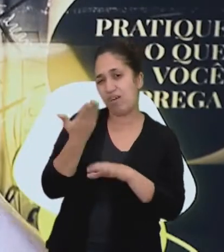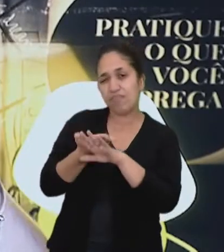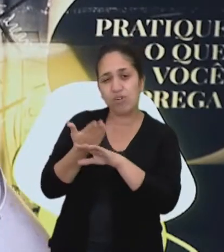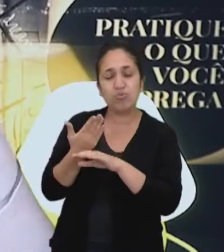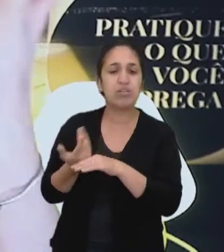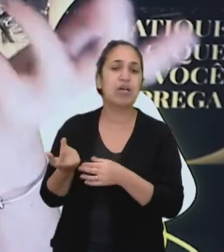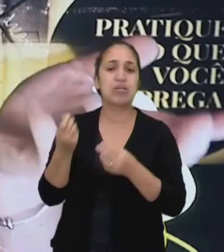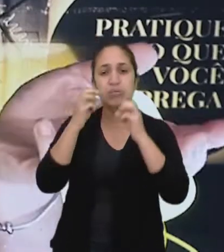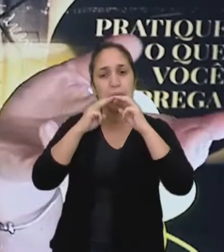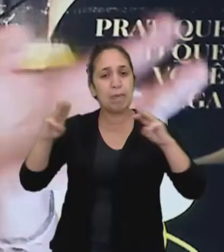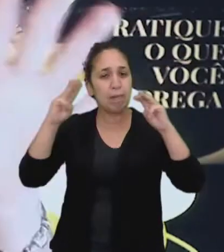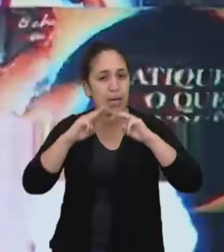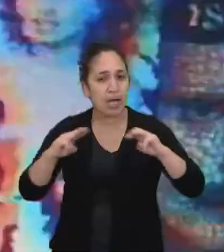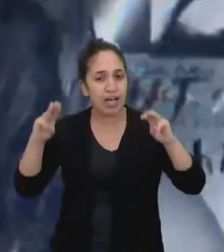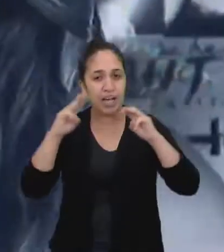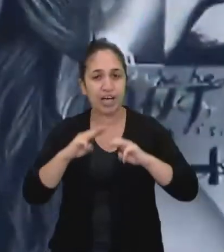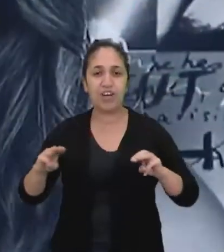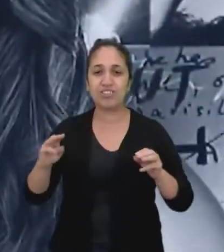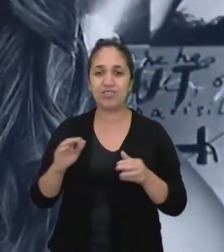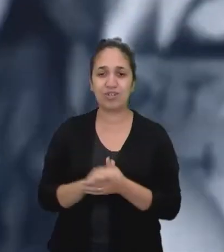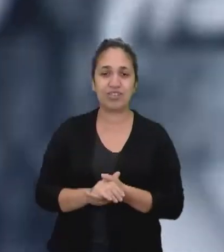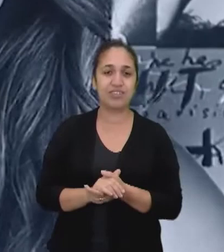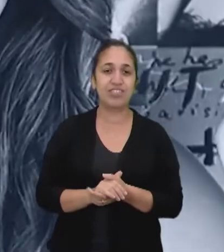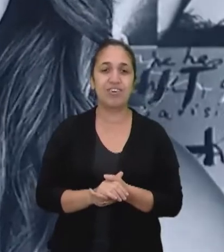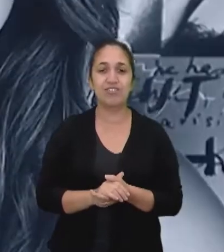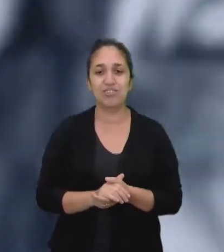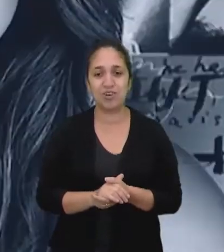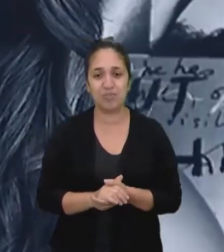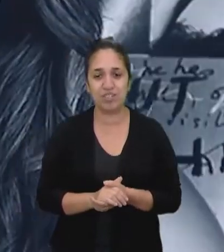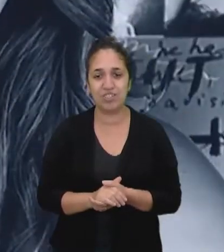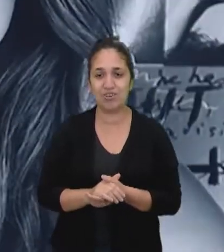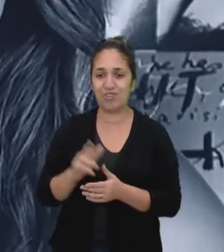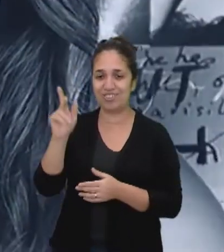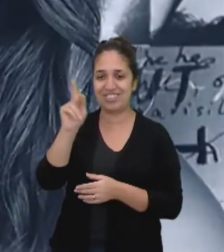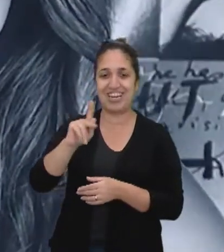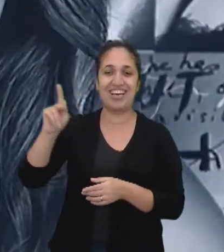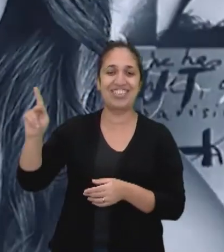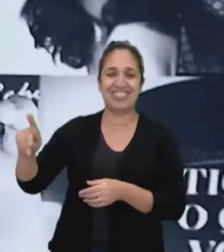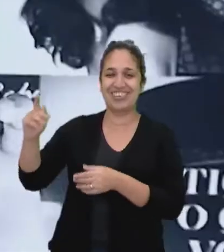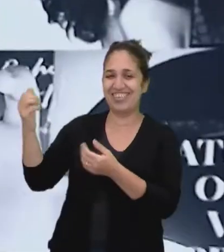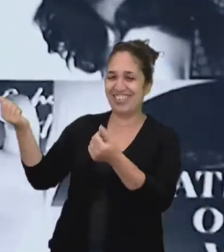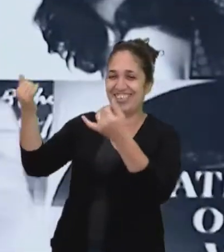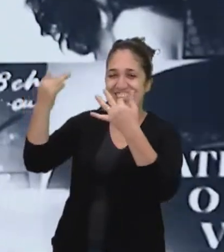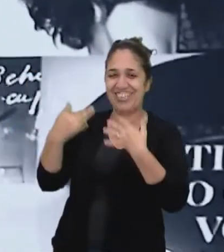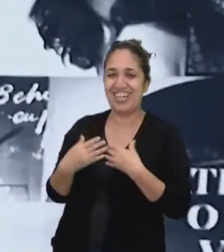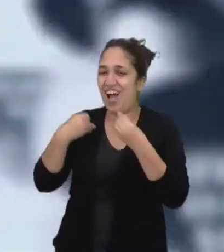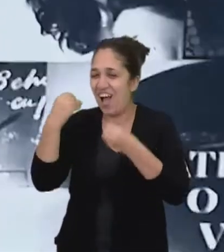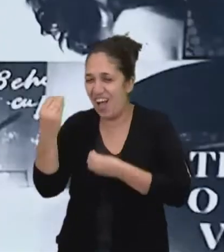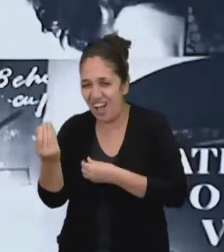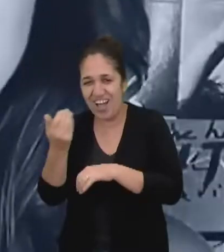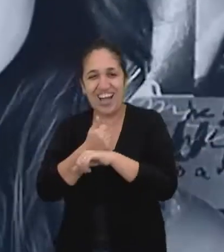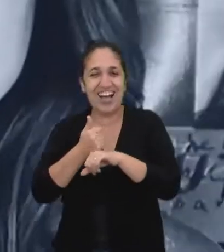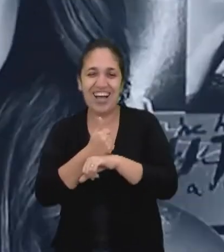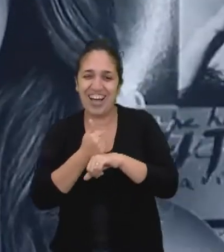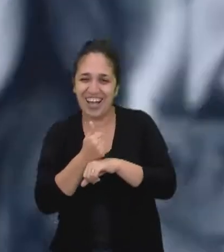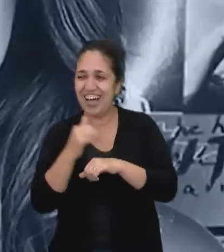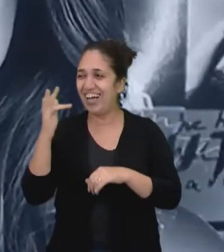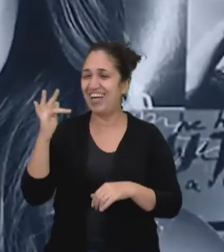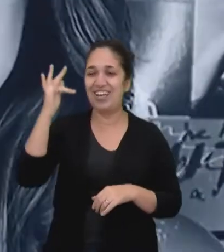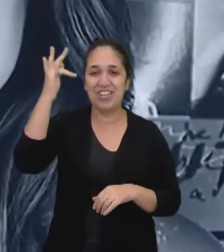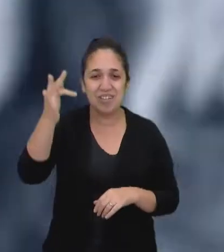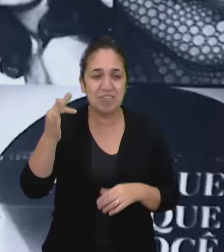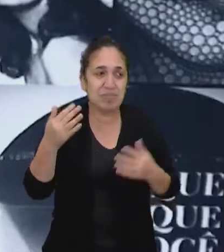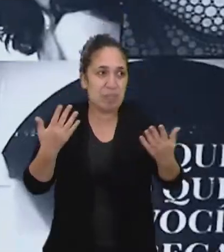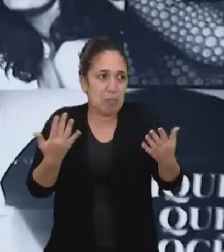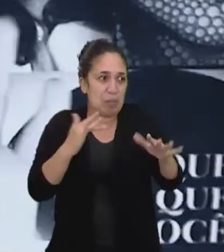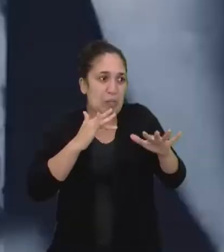marketing, e aí eu conheci um professor meu que disse: olha, a profissão do futuro é social media. Gente, social media, o que é isso? Só é o cara que trabalha em